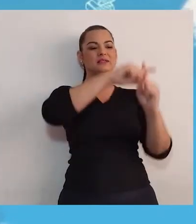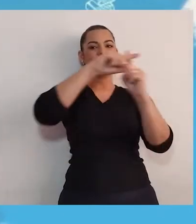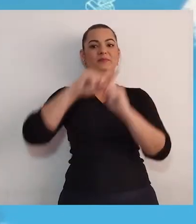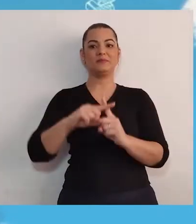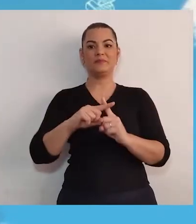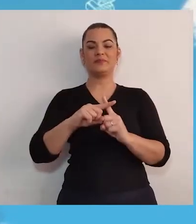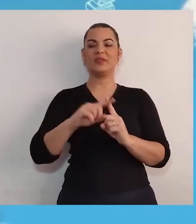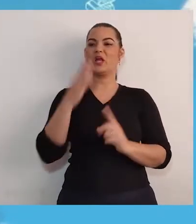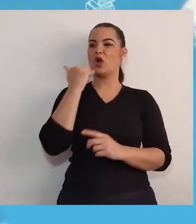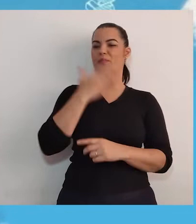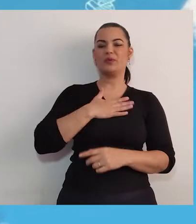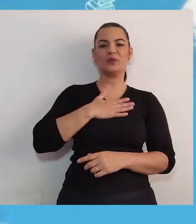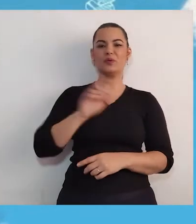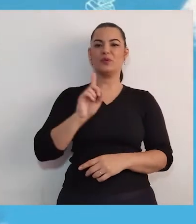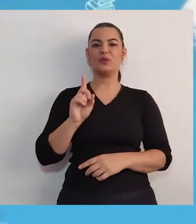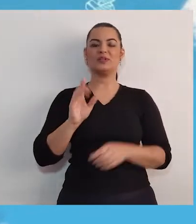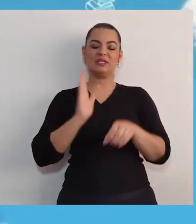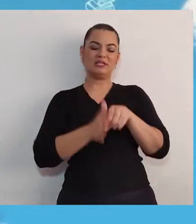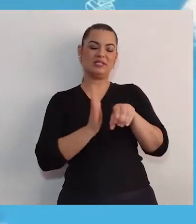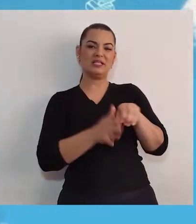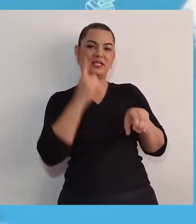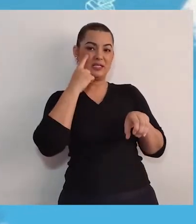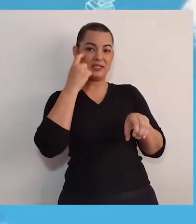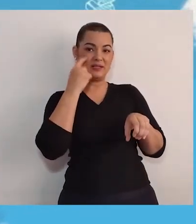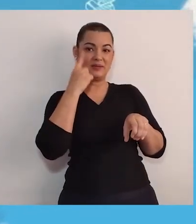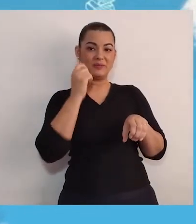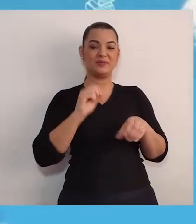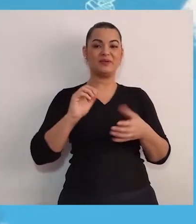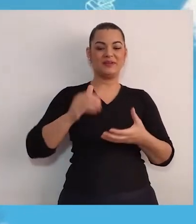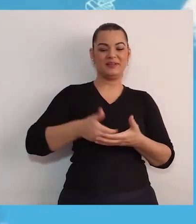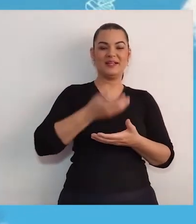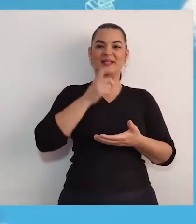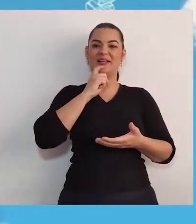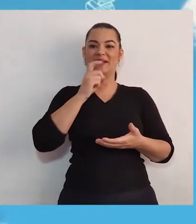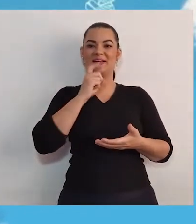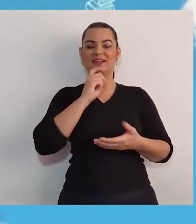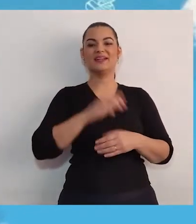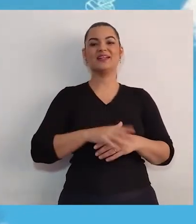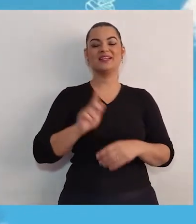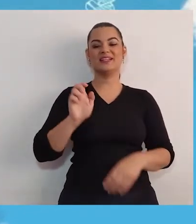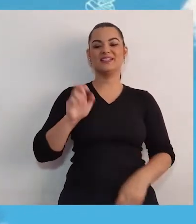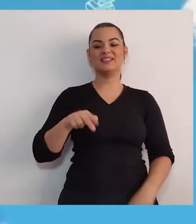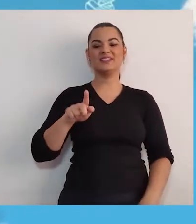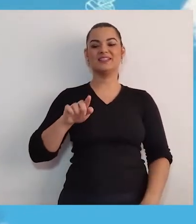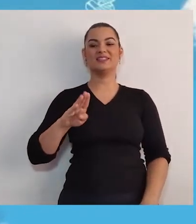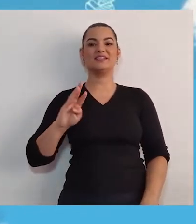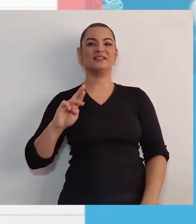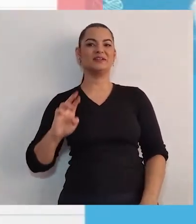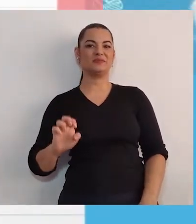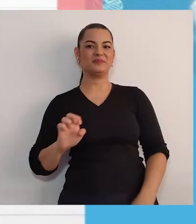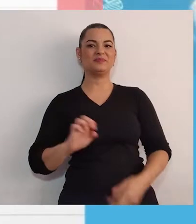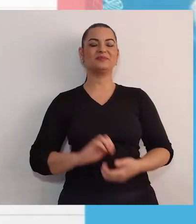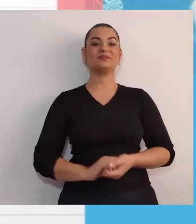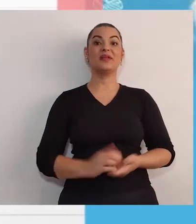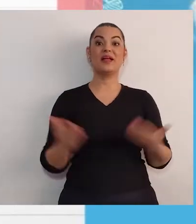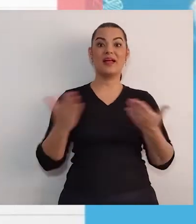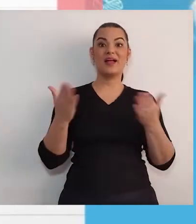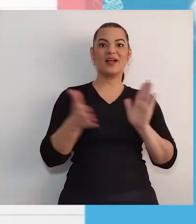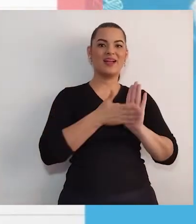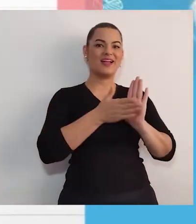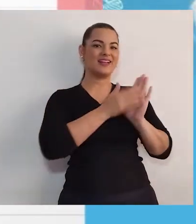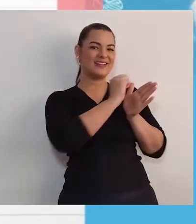cebola, abacate e gengibre. Fique agora com a nossa proposta do dia.